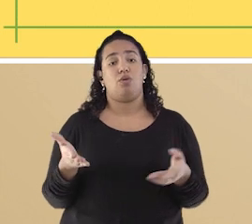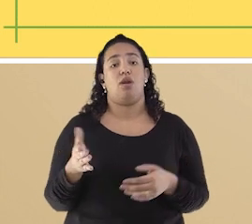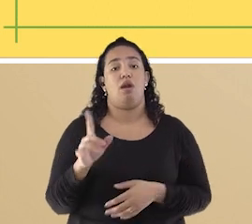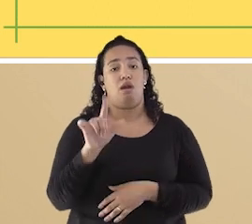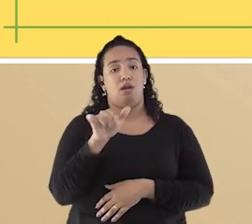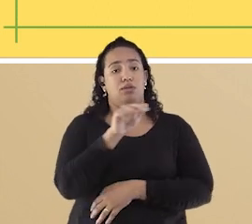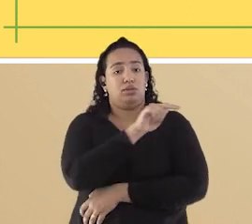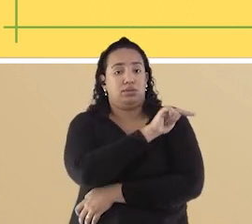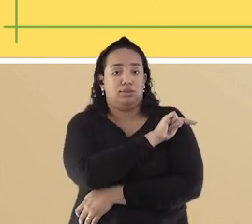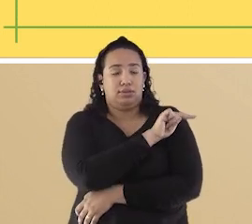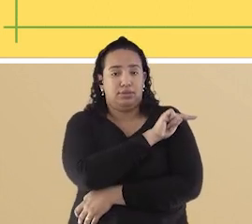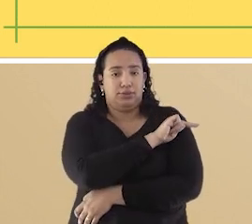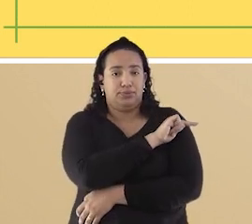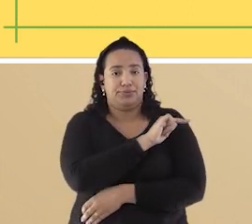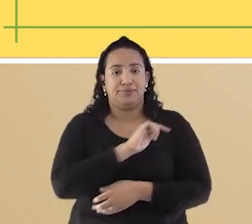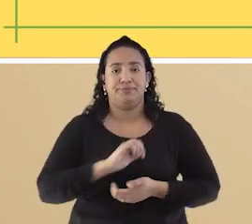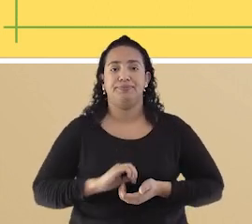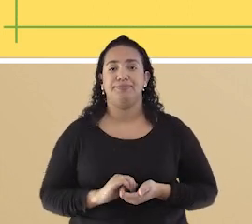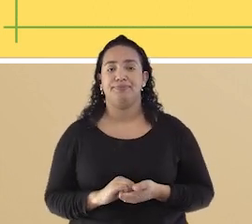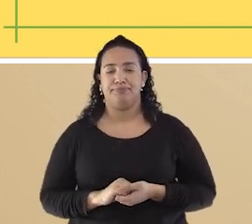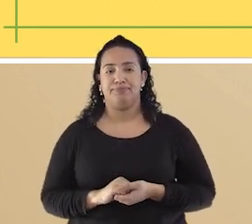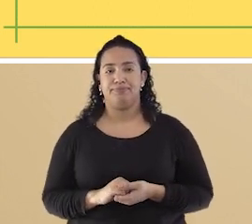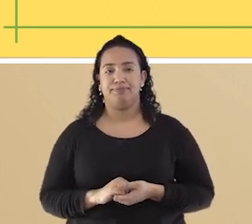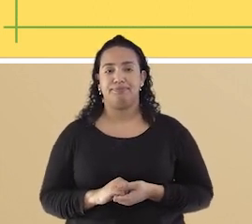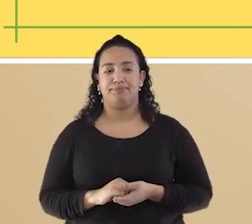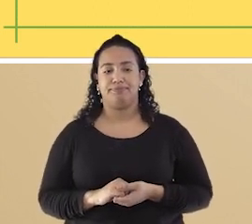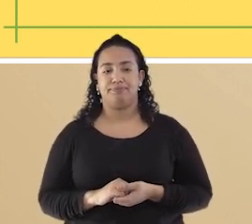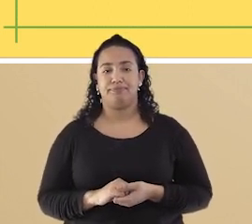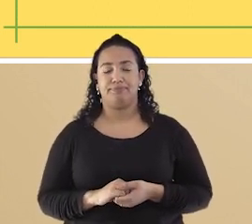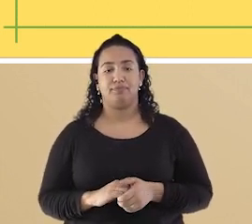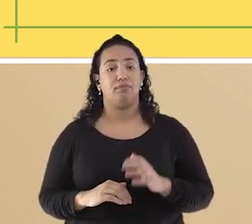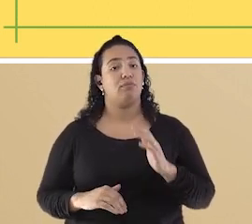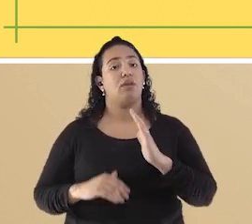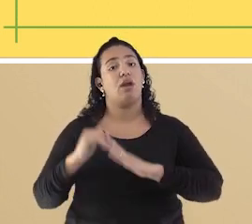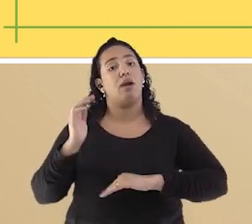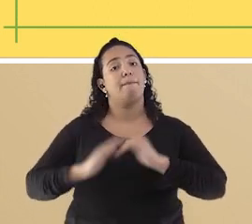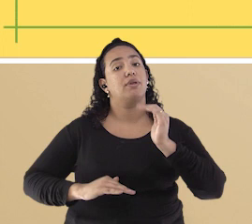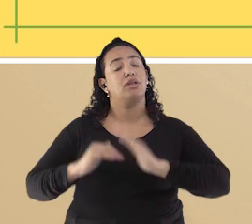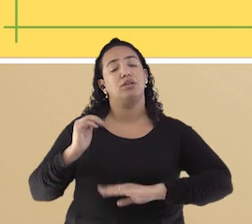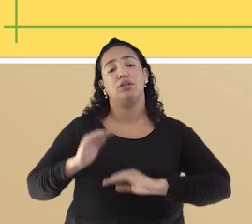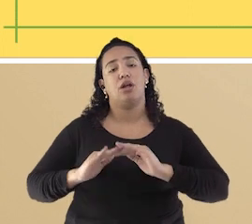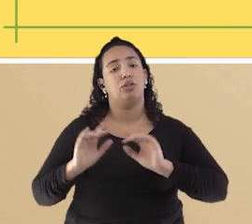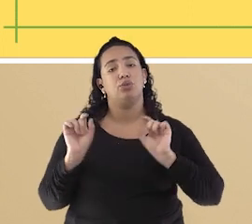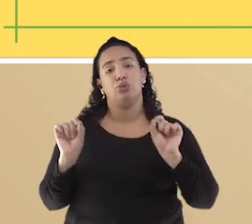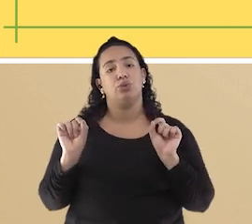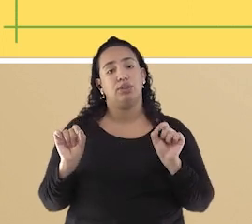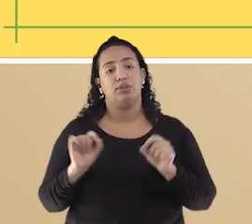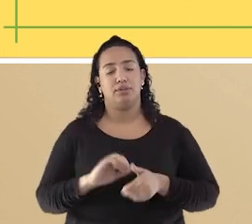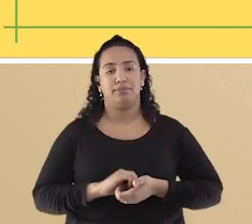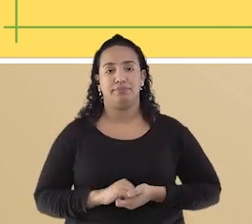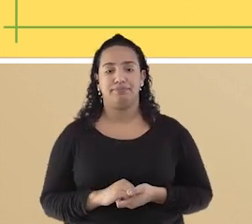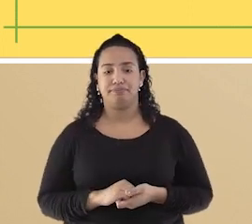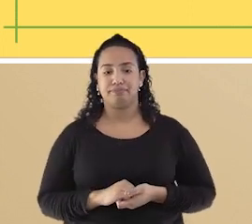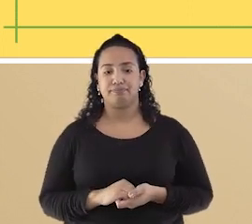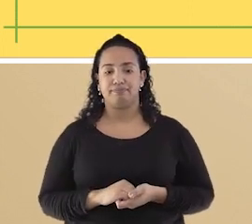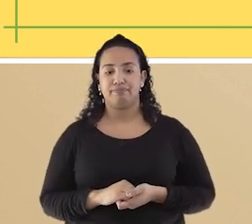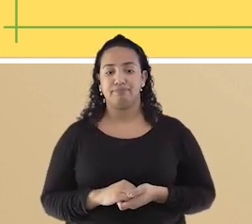destinada ao sétimo ano dos anos finais. Trabalharemos a seguinte habilidade da